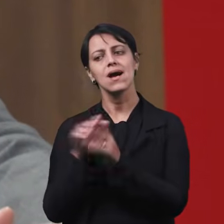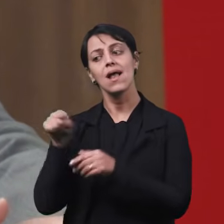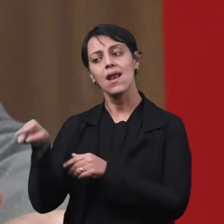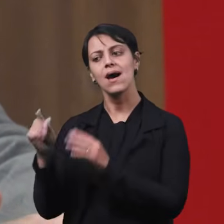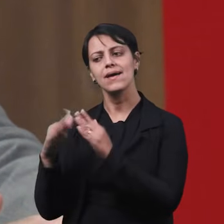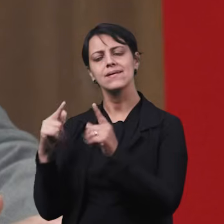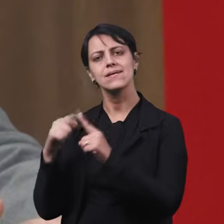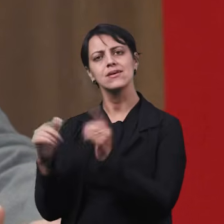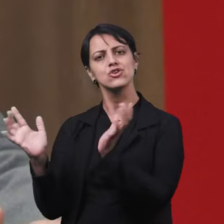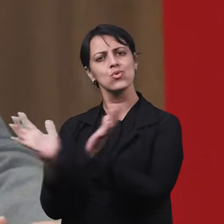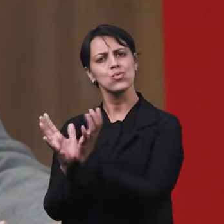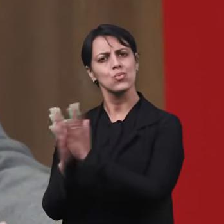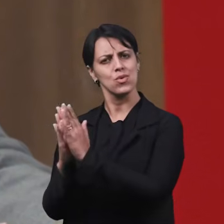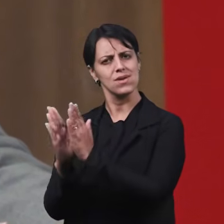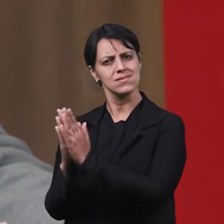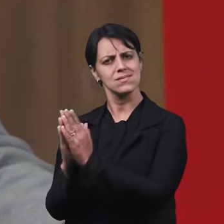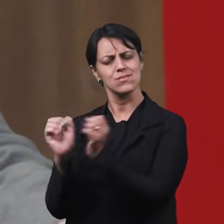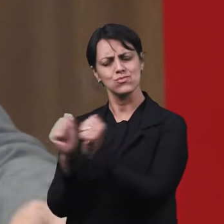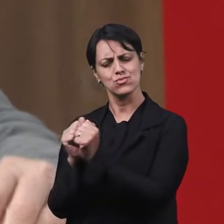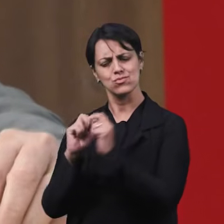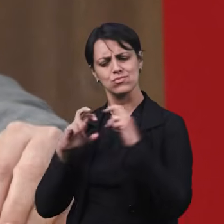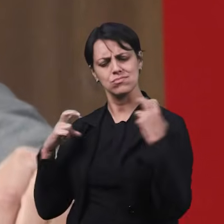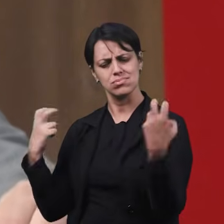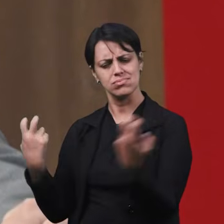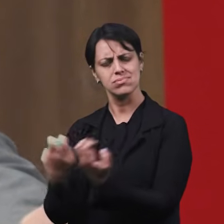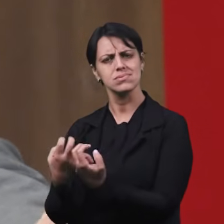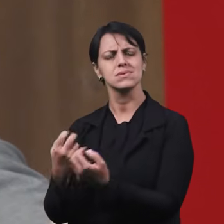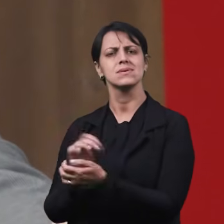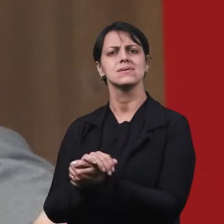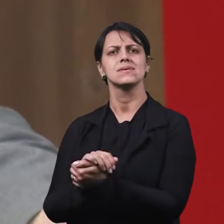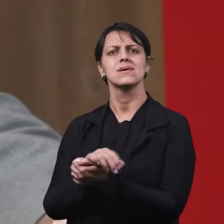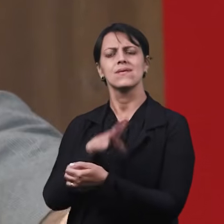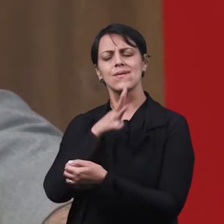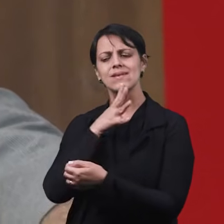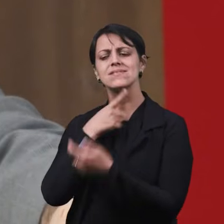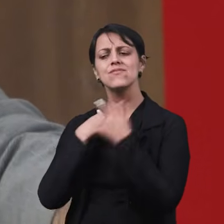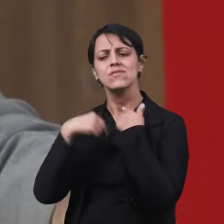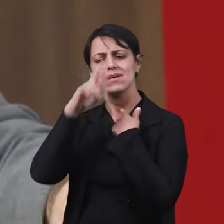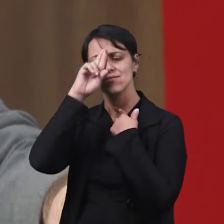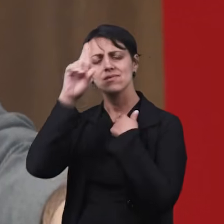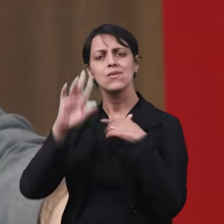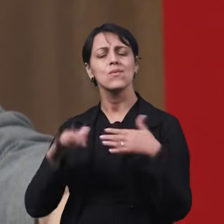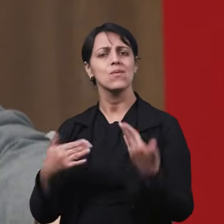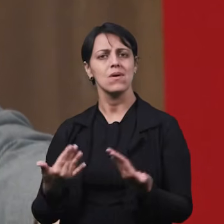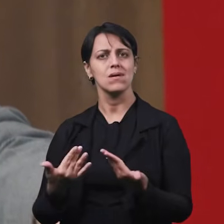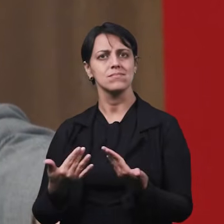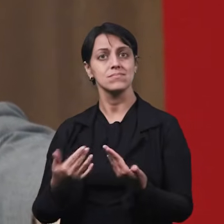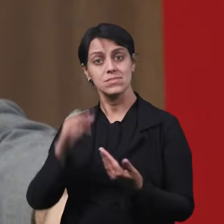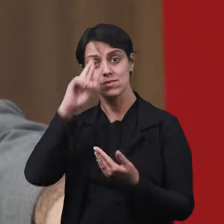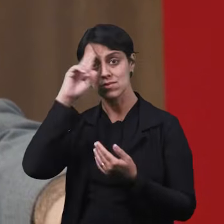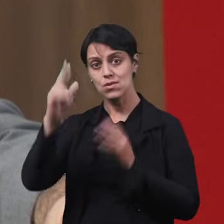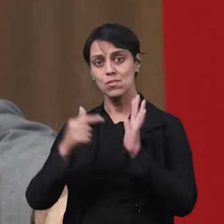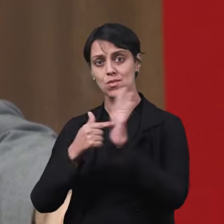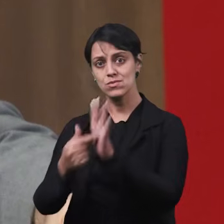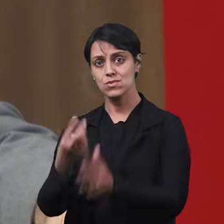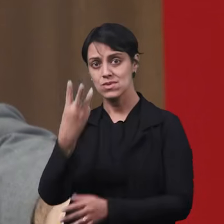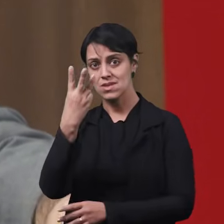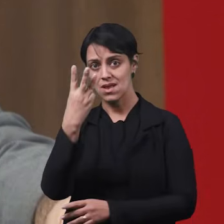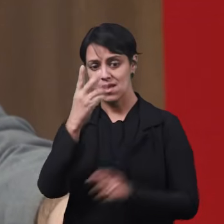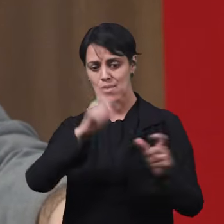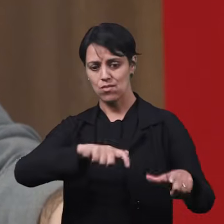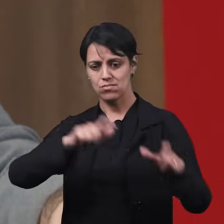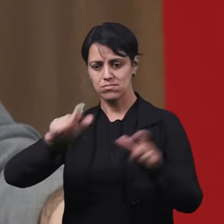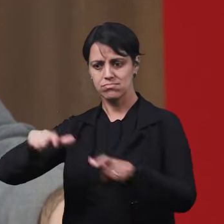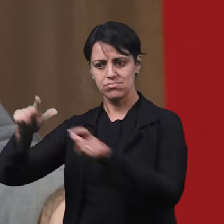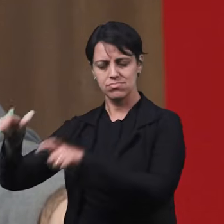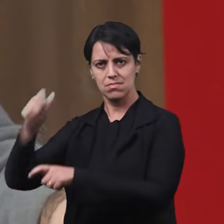de intercessão, conhecer a vontade do Senhor. E naquela ocasião o Senhor mostrou 3 lugares, assim, do Brasil, que ela